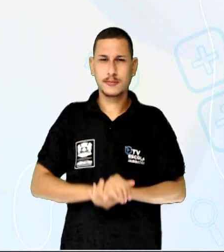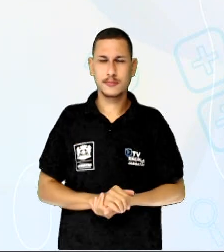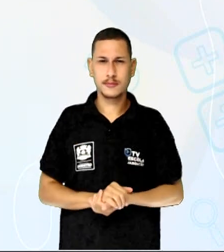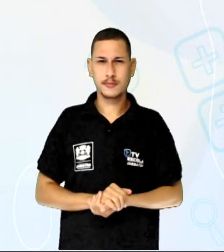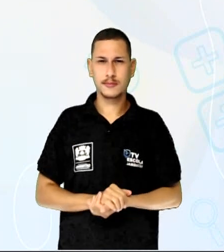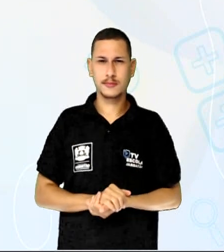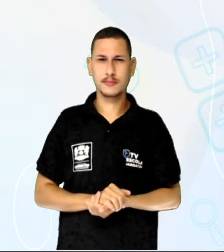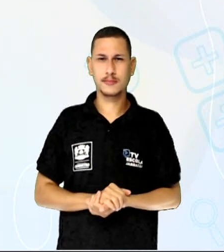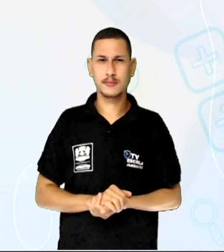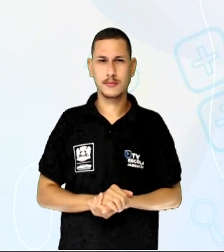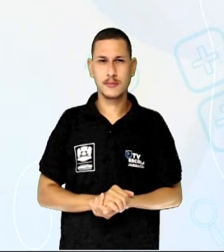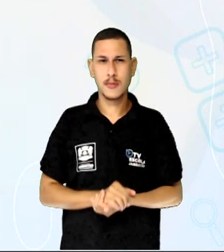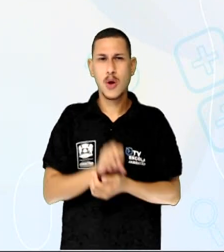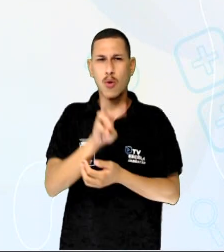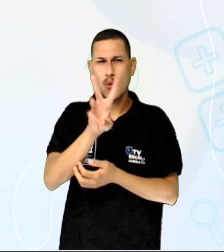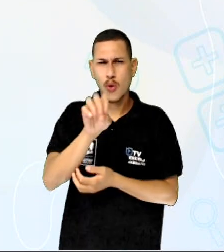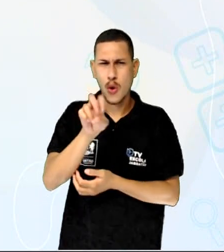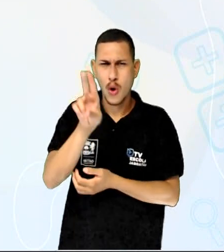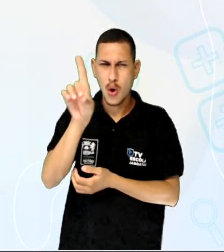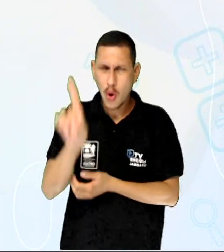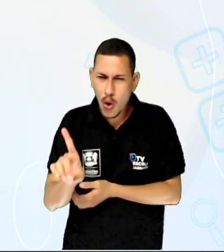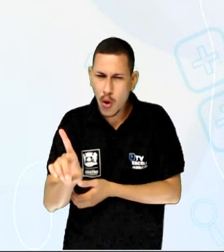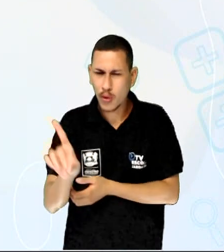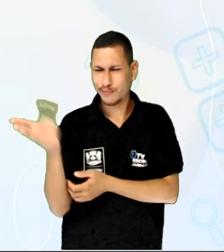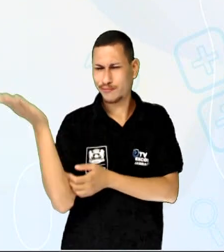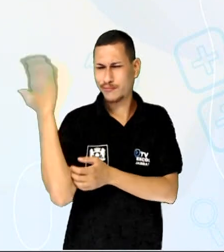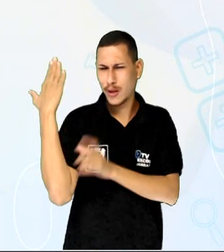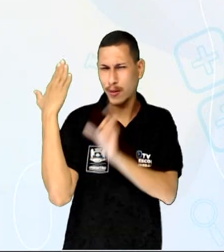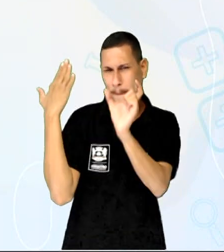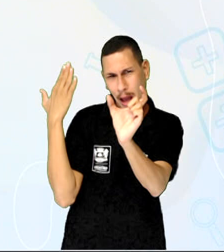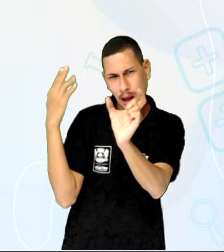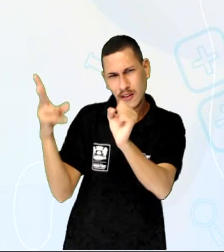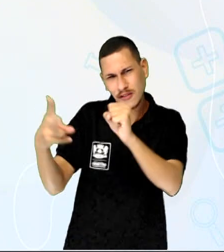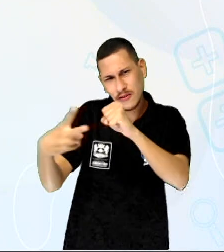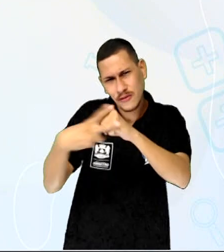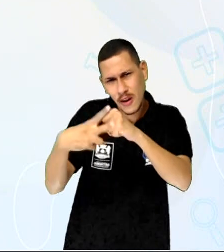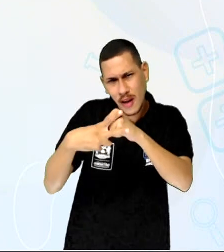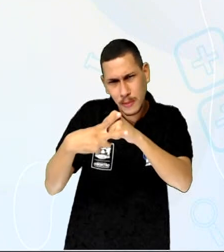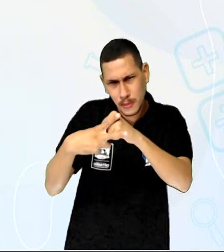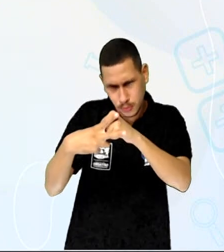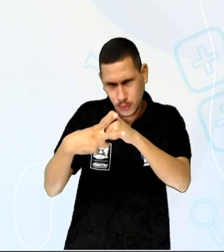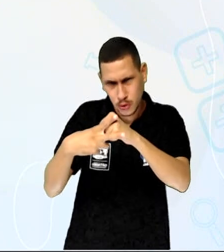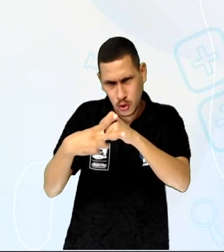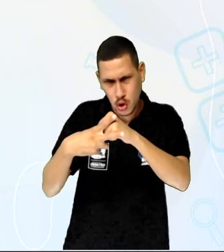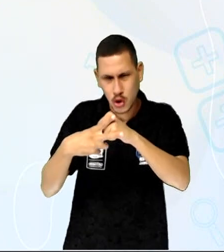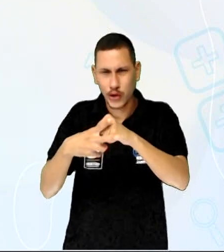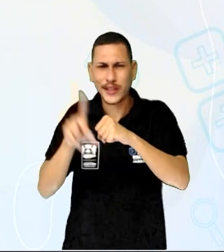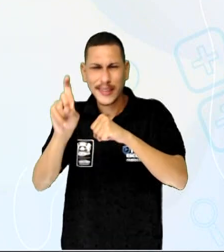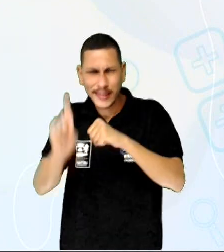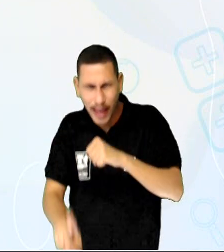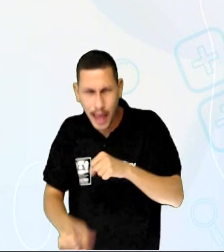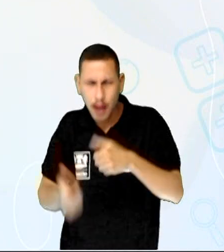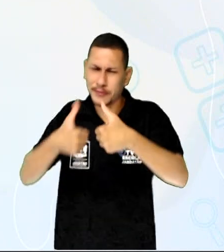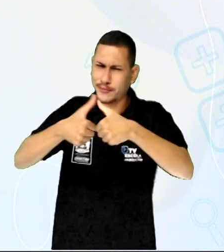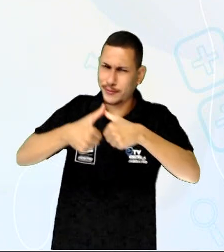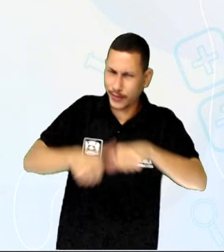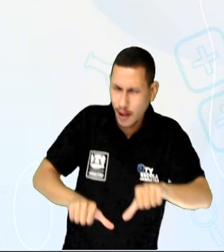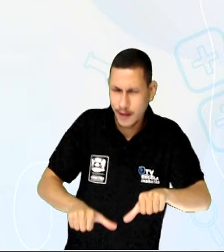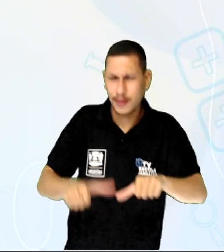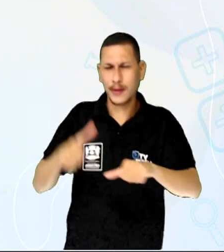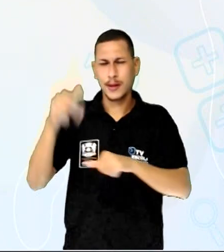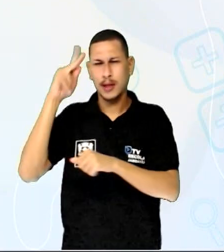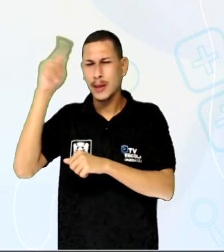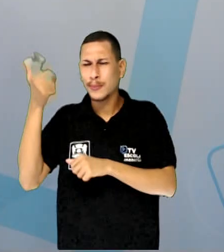Lembrando que o were, ele é o passado do verbo to be. E lembrando mais uma vez